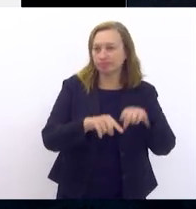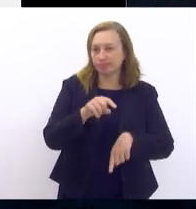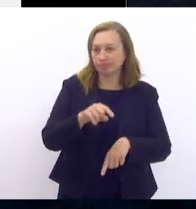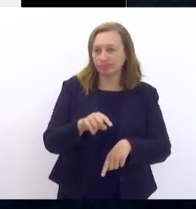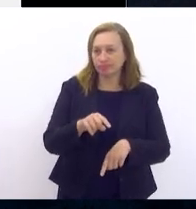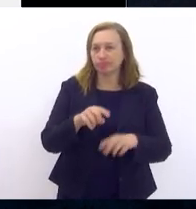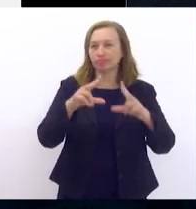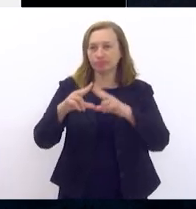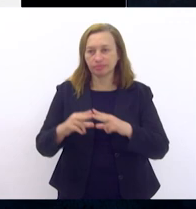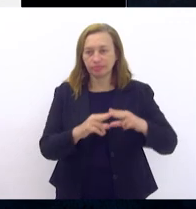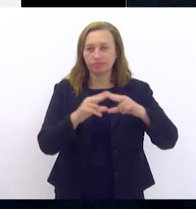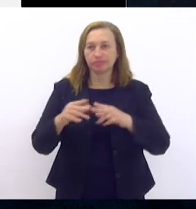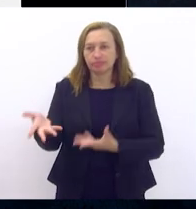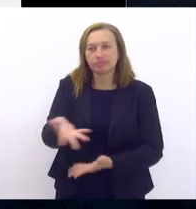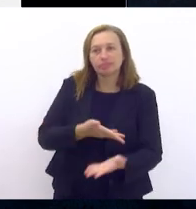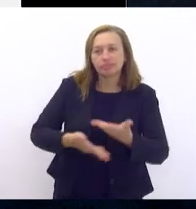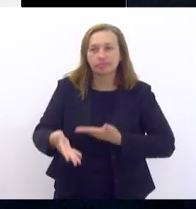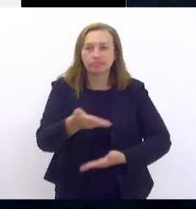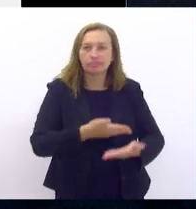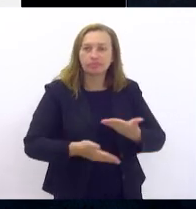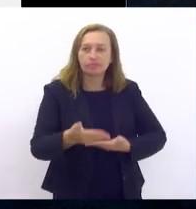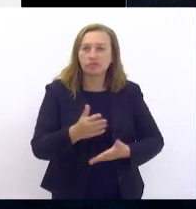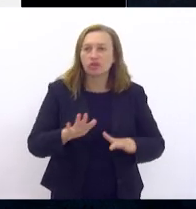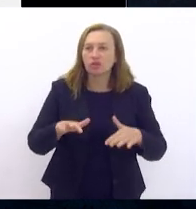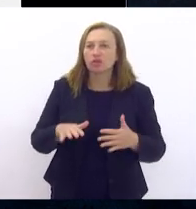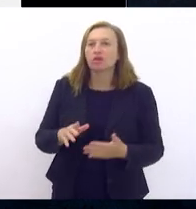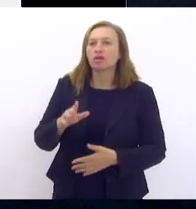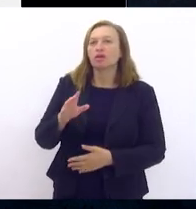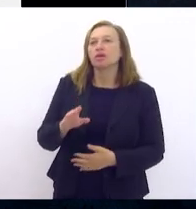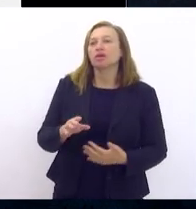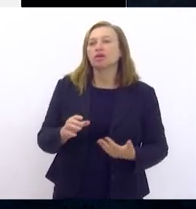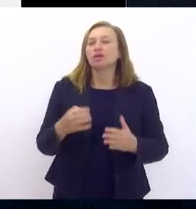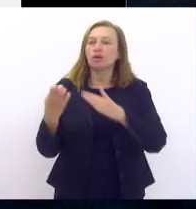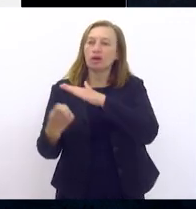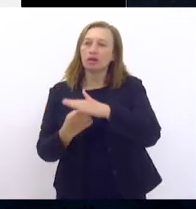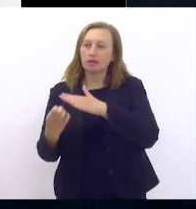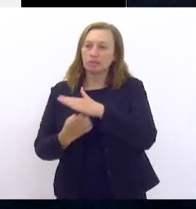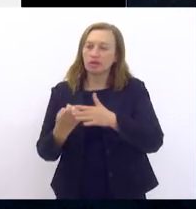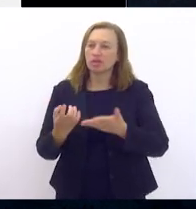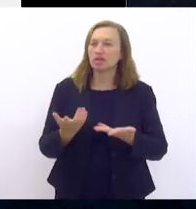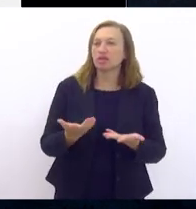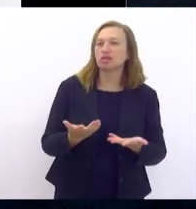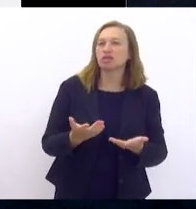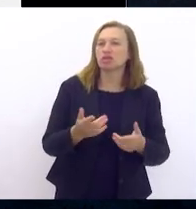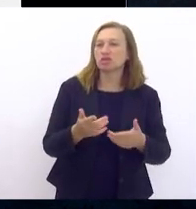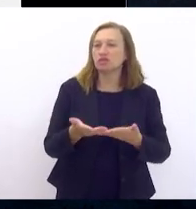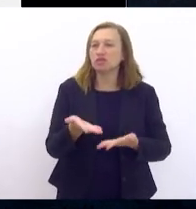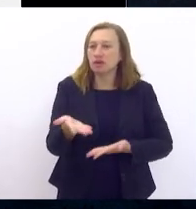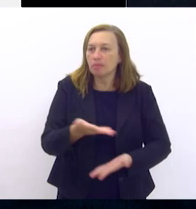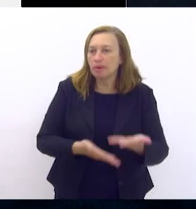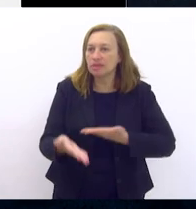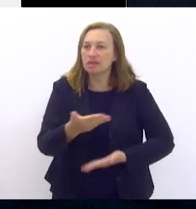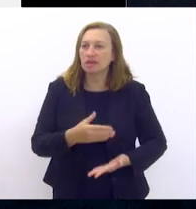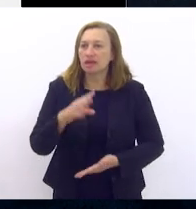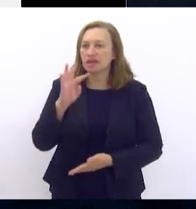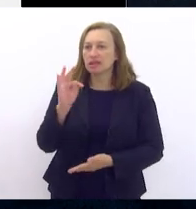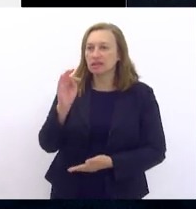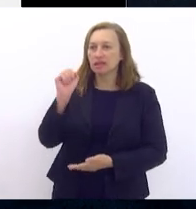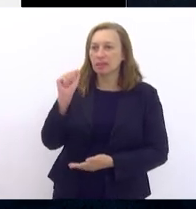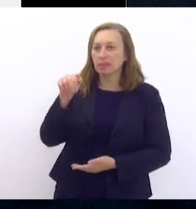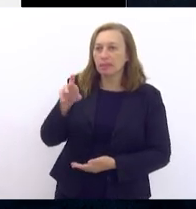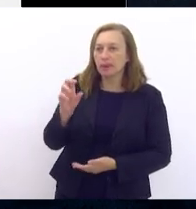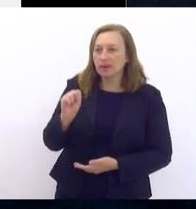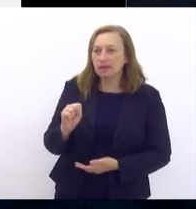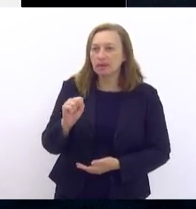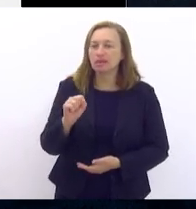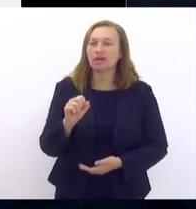e em parceria então a gente colormar que a gente fez o tanquinho com material reciclado Tramontina a cadeira com sempre